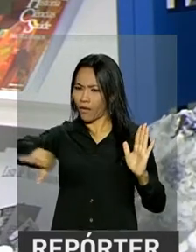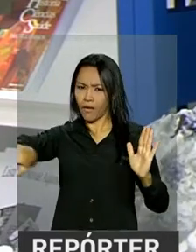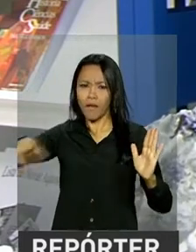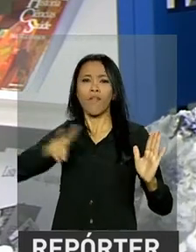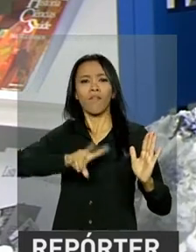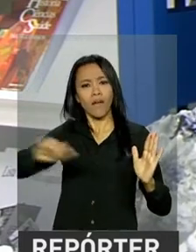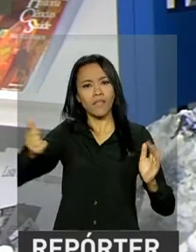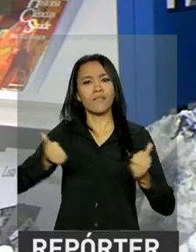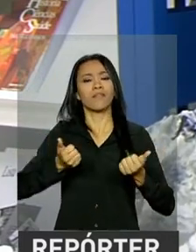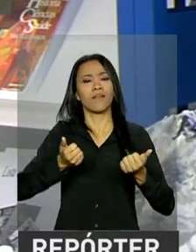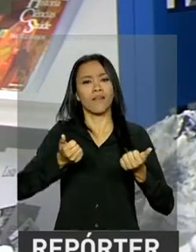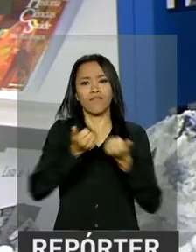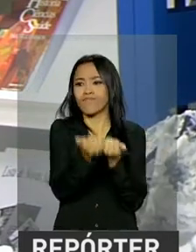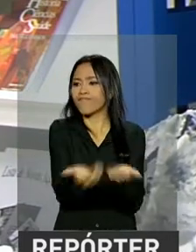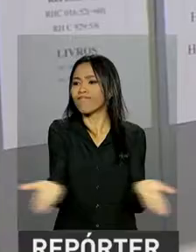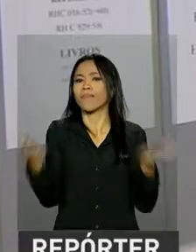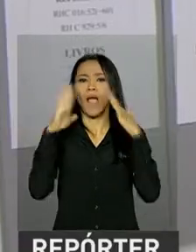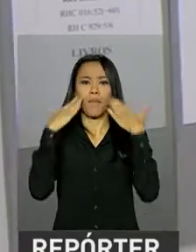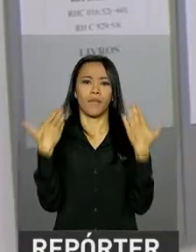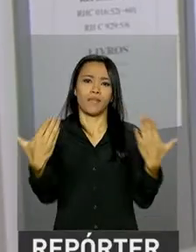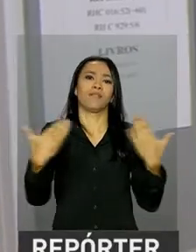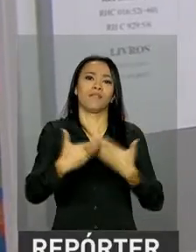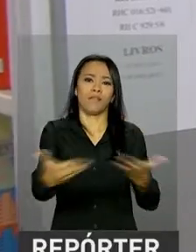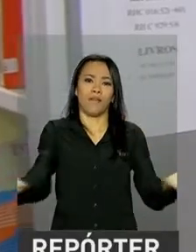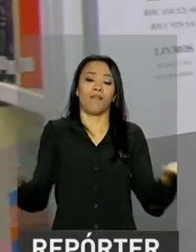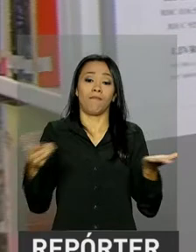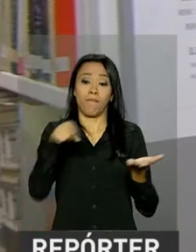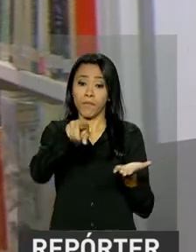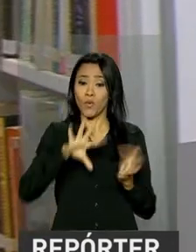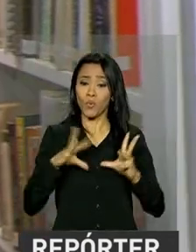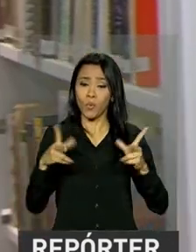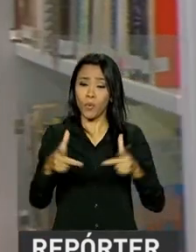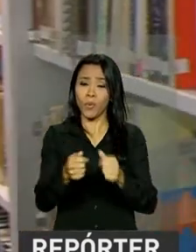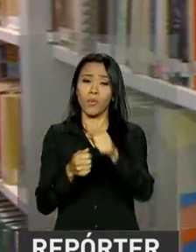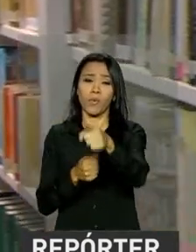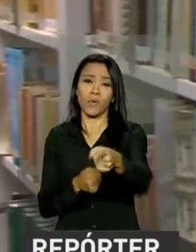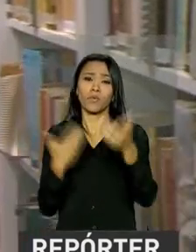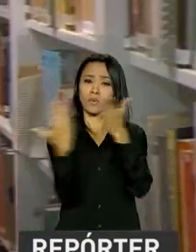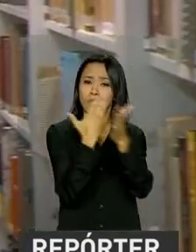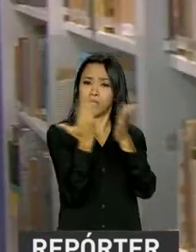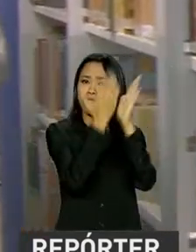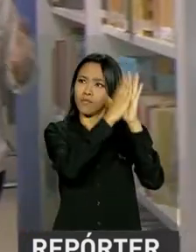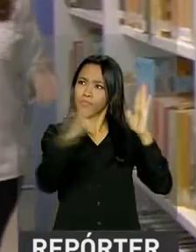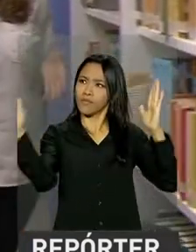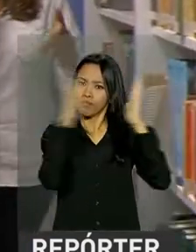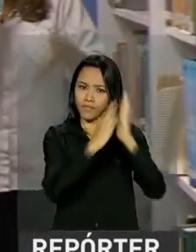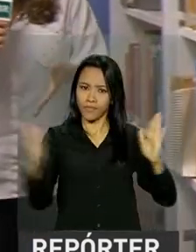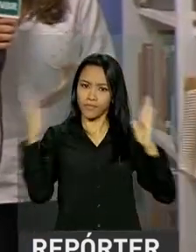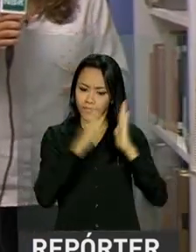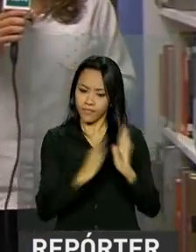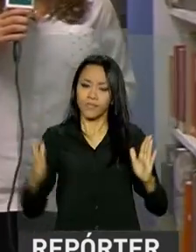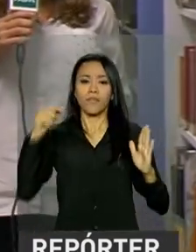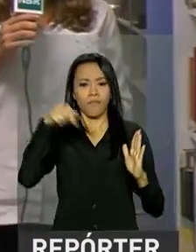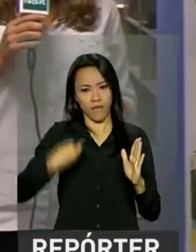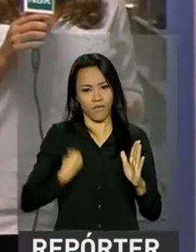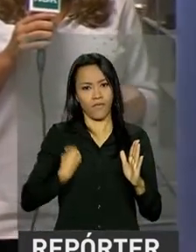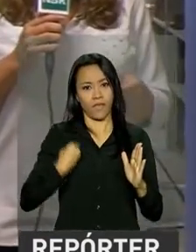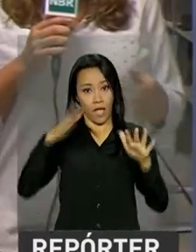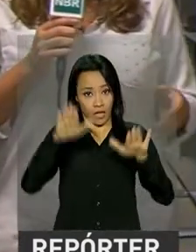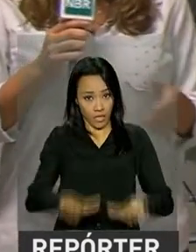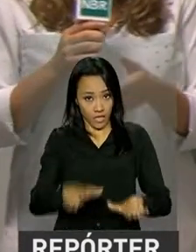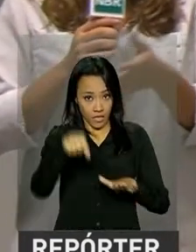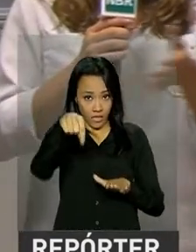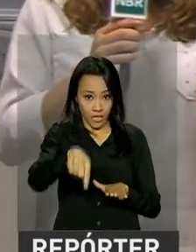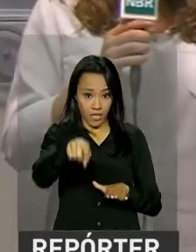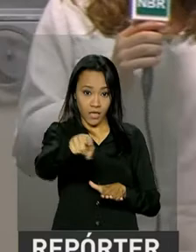serão disponibilizados ao público, né? Todo o acervo da Academia Brasileira de Ciências vai ficar aqui, nessa biblioteca.